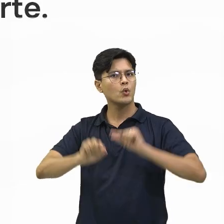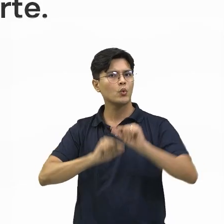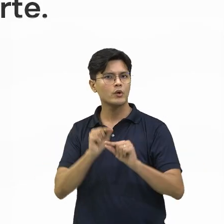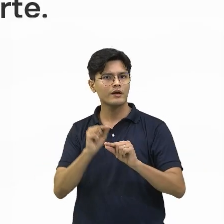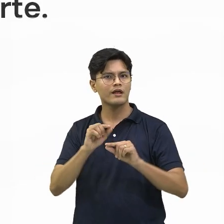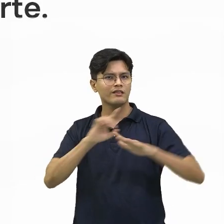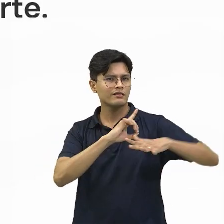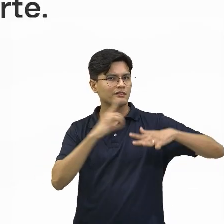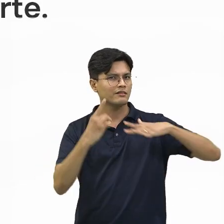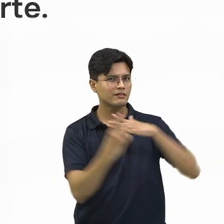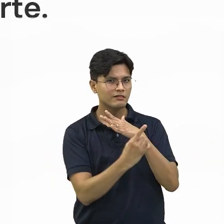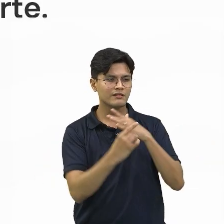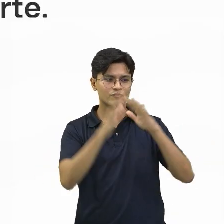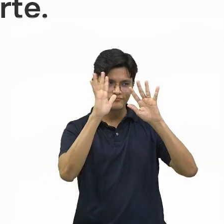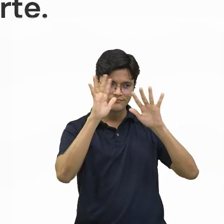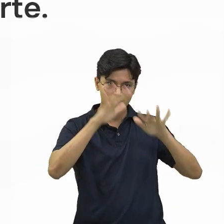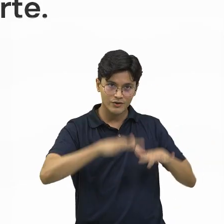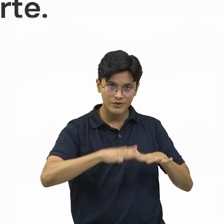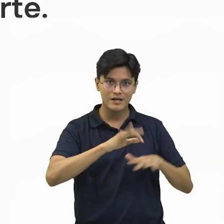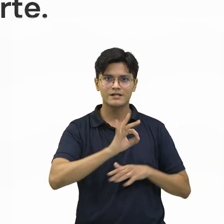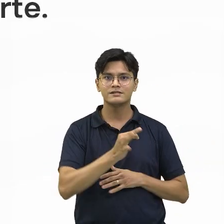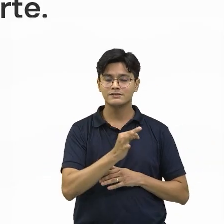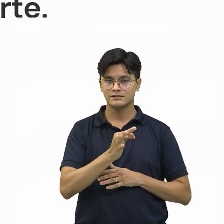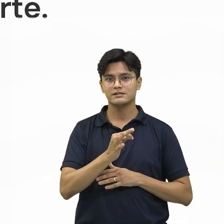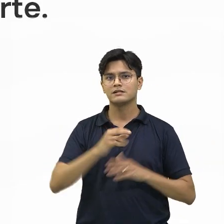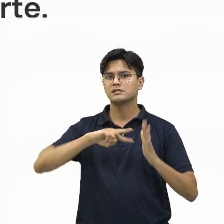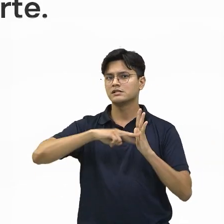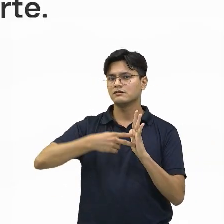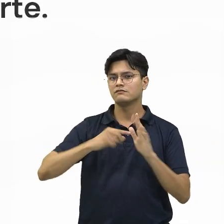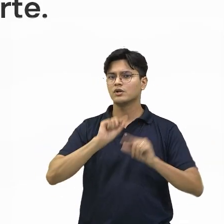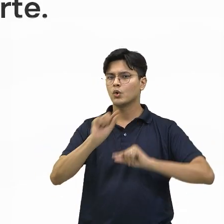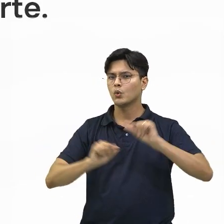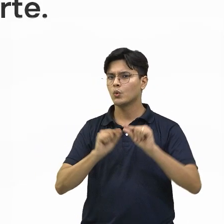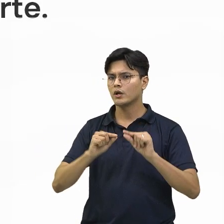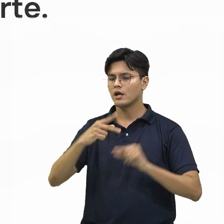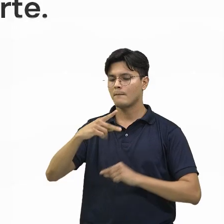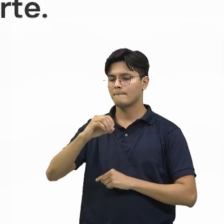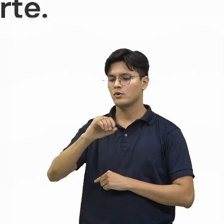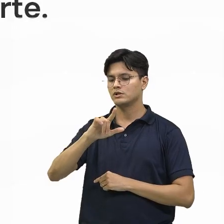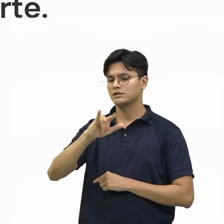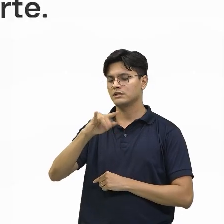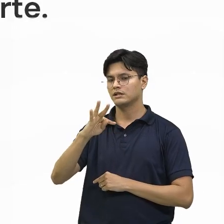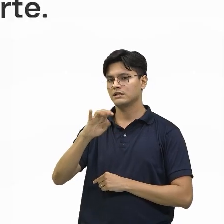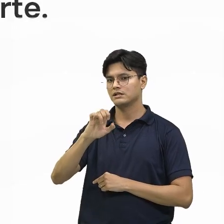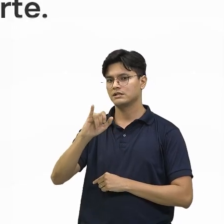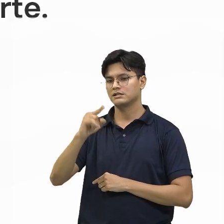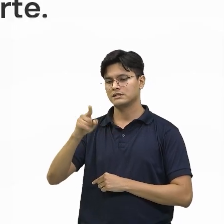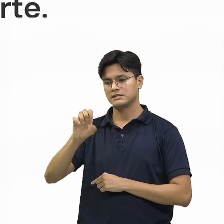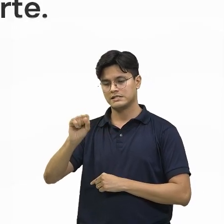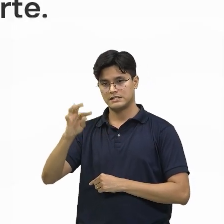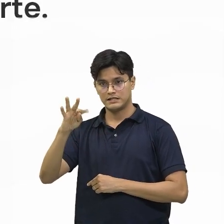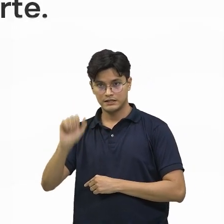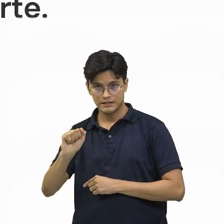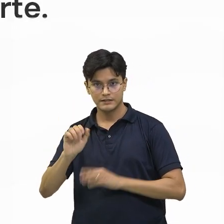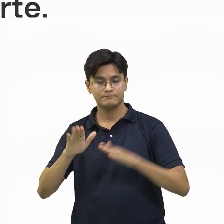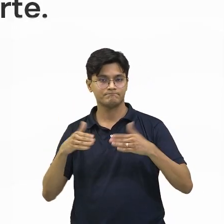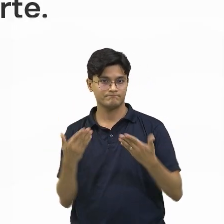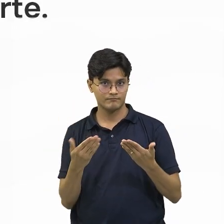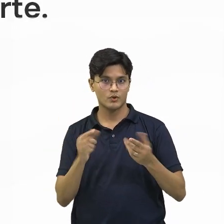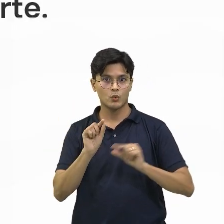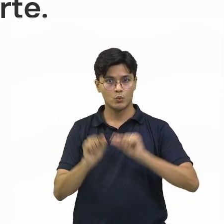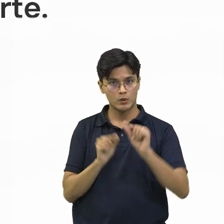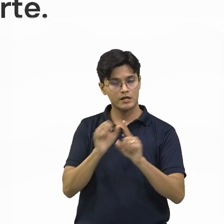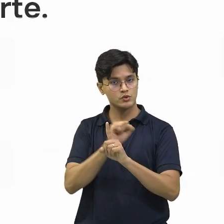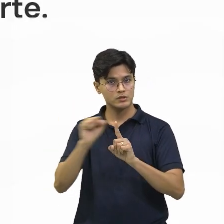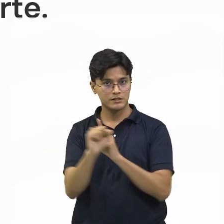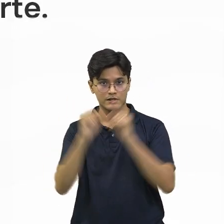ou seja, né, a sociedade grega ela idealizava, né, os seus próprios